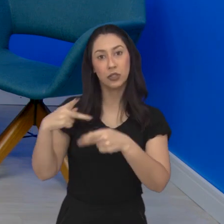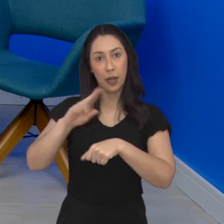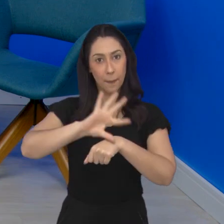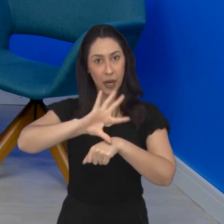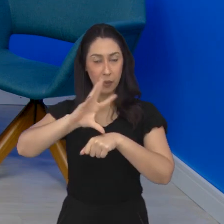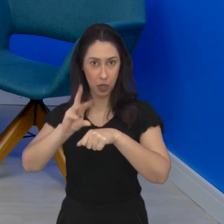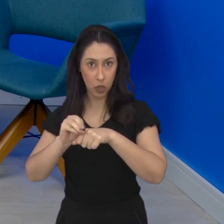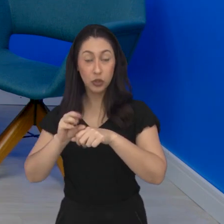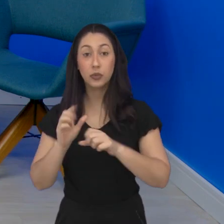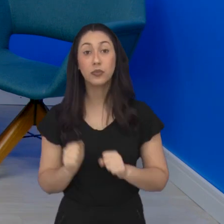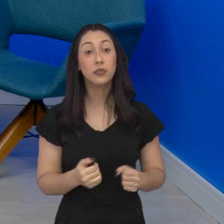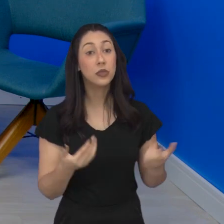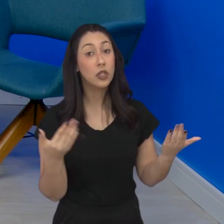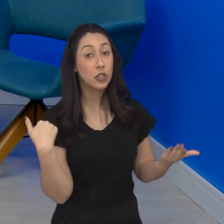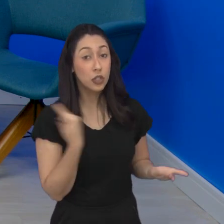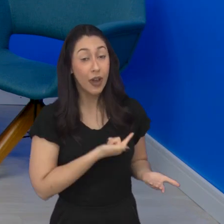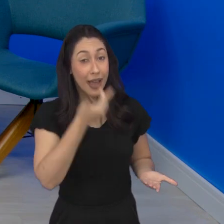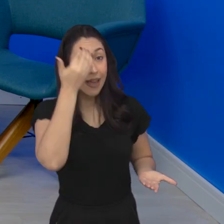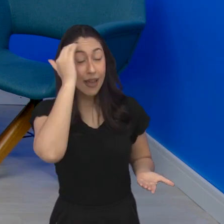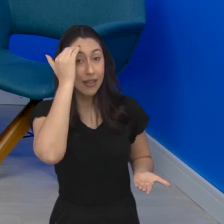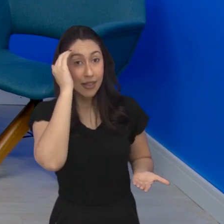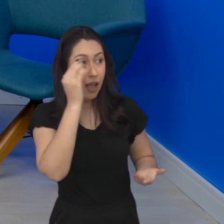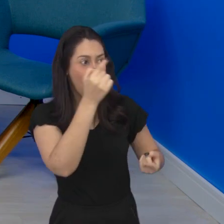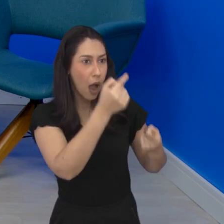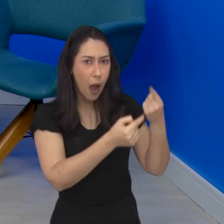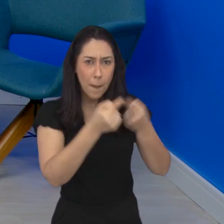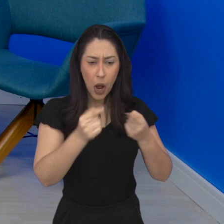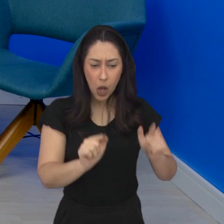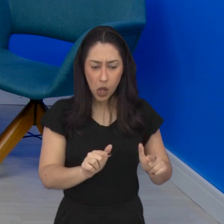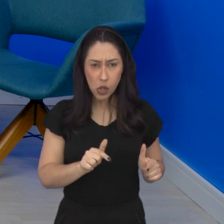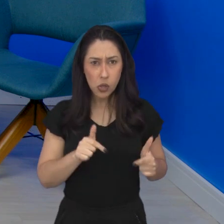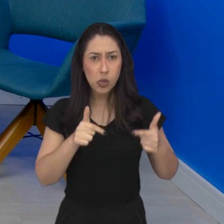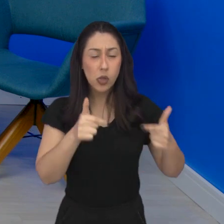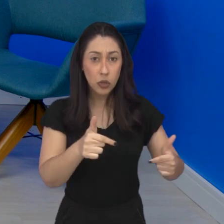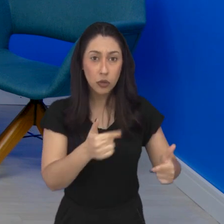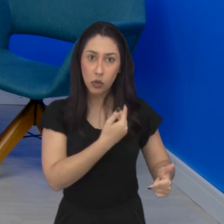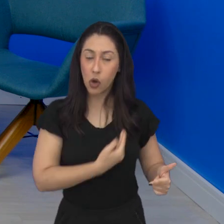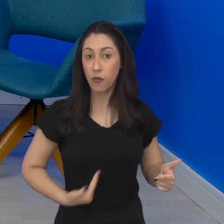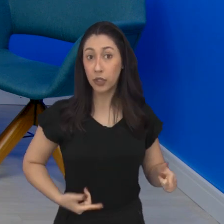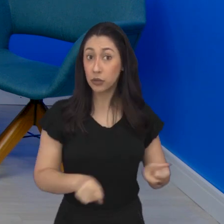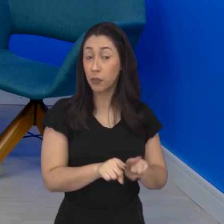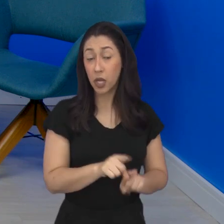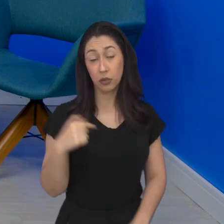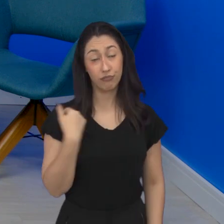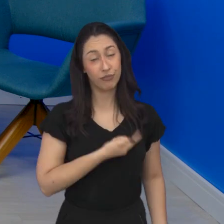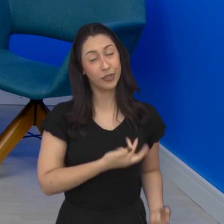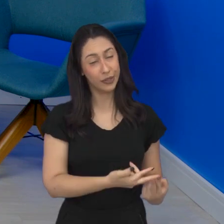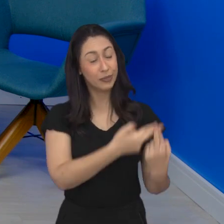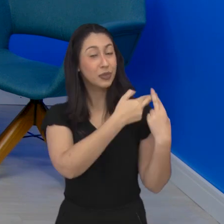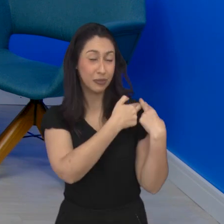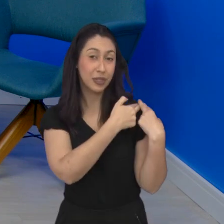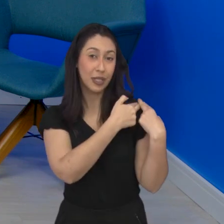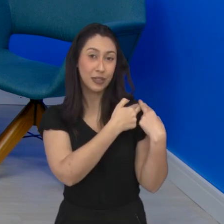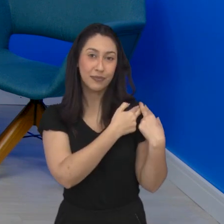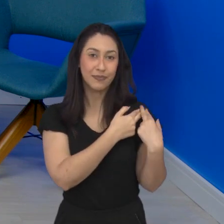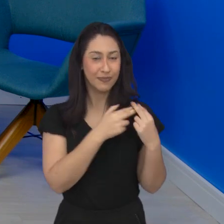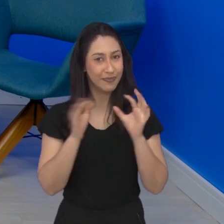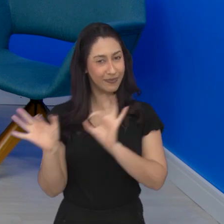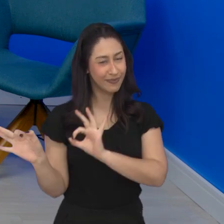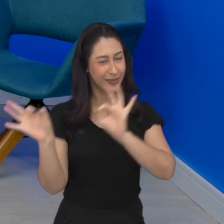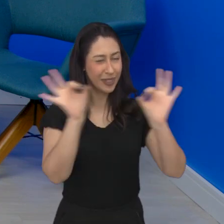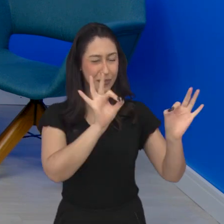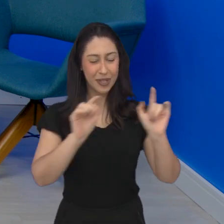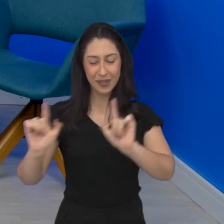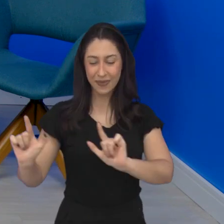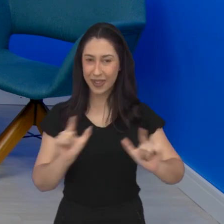Tecnológico. Vamos entender as políticas públicas e o papel de cada um de nós no enfrentamento dessa realidade. Fique com a